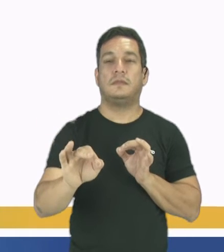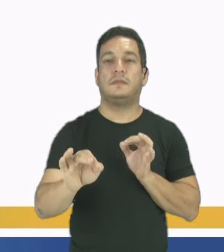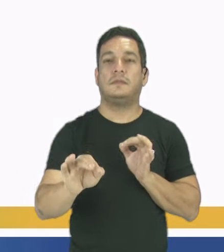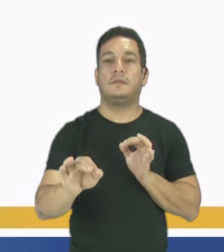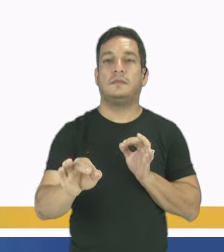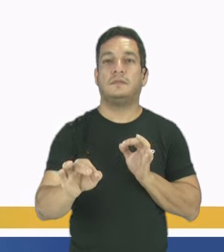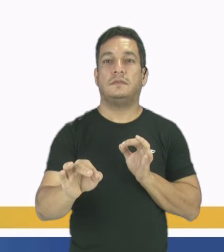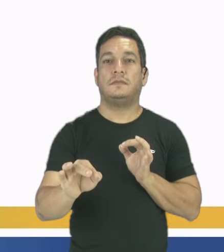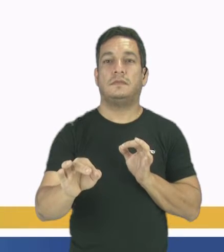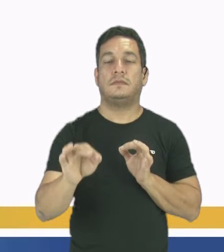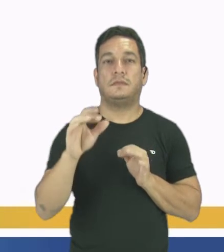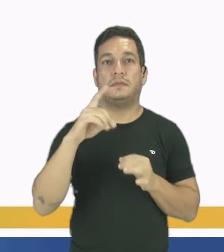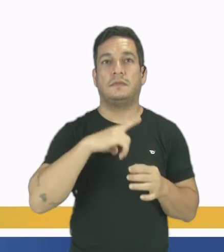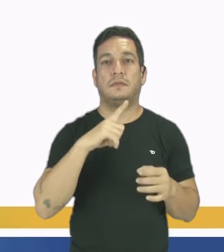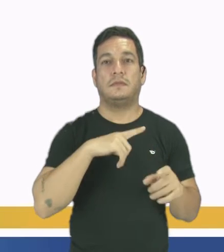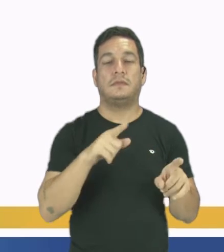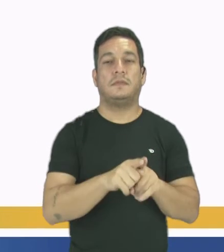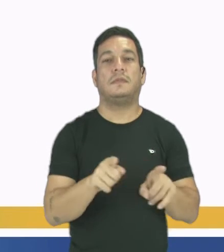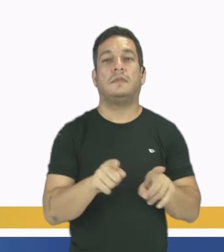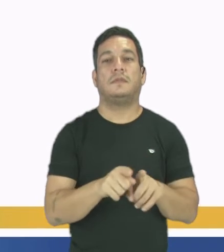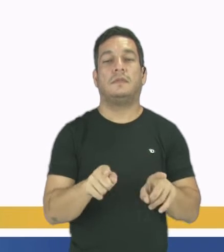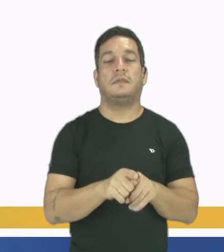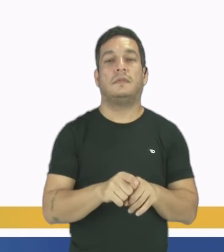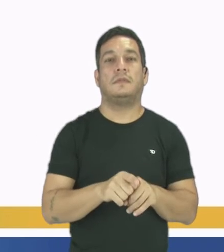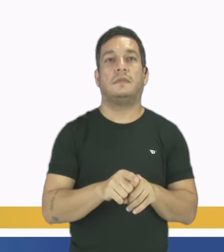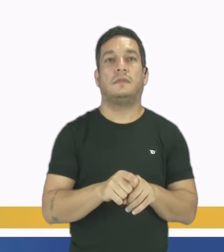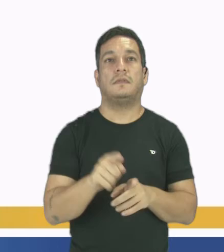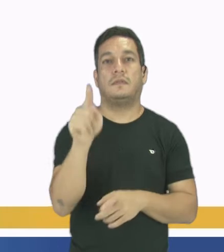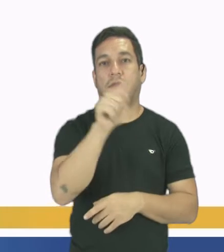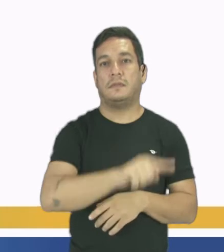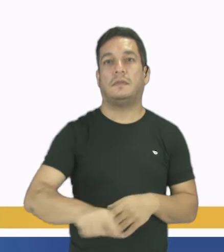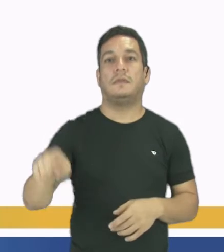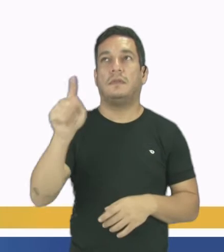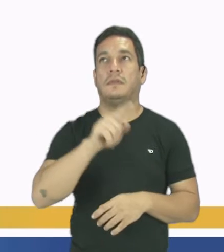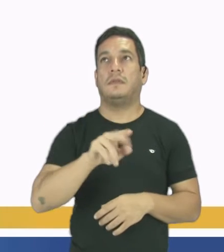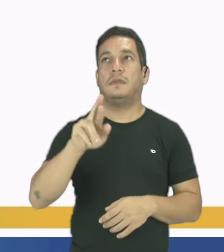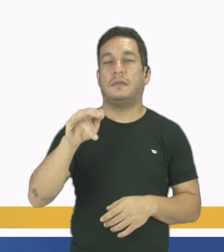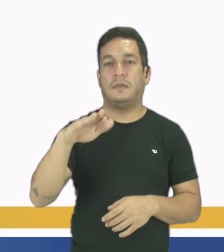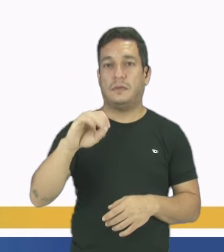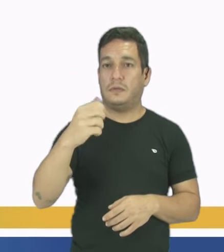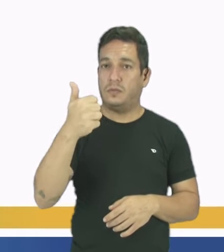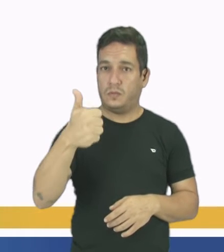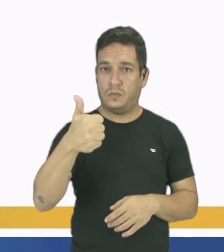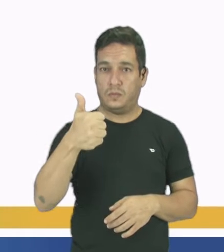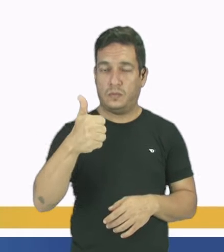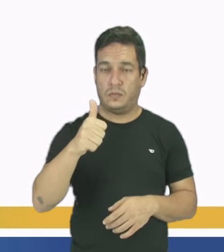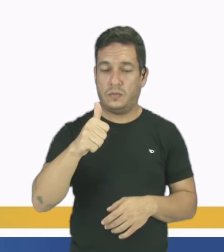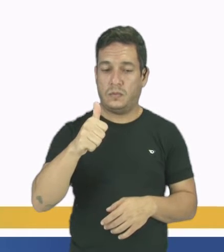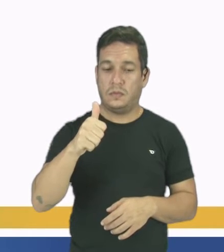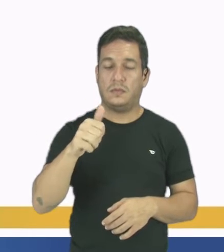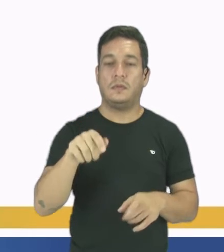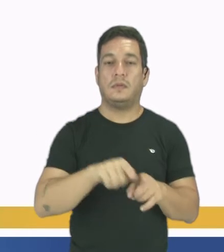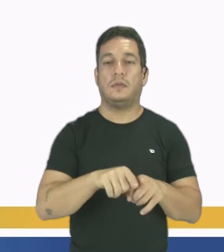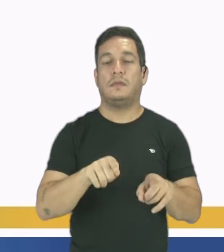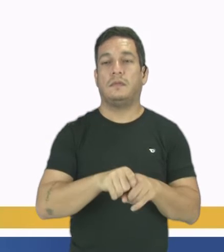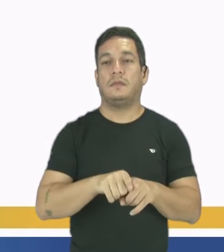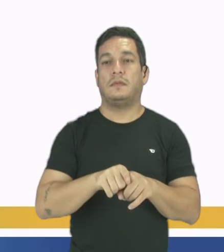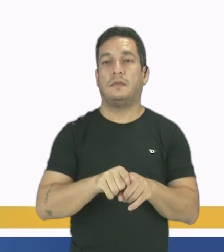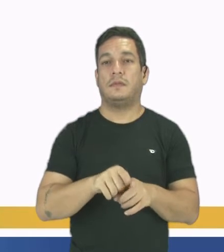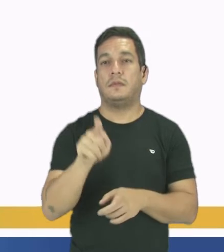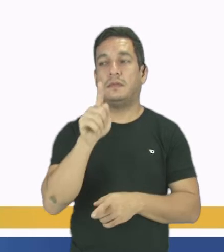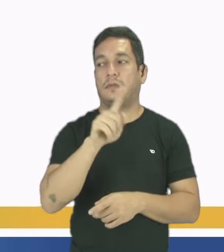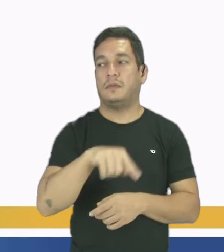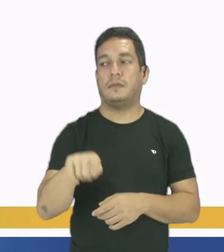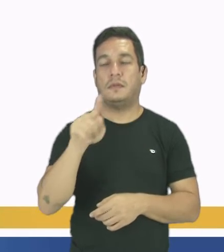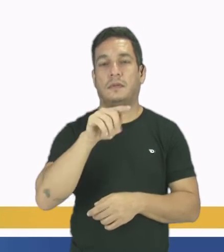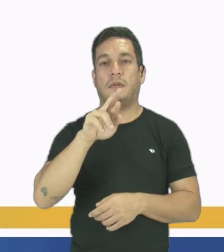outra, e aí nós temos uma circunferência de raio 1 e também na circunferência